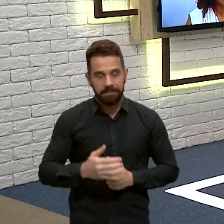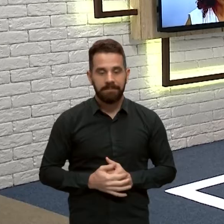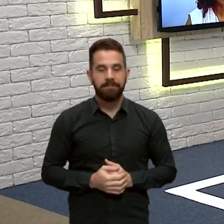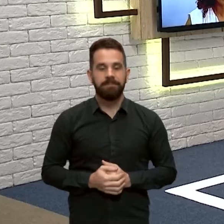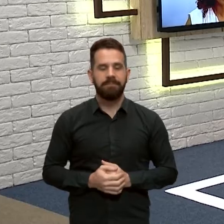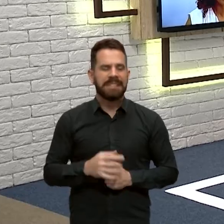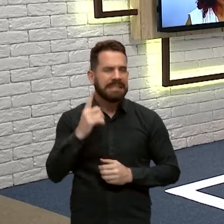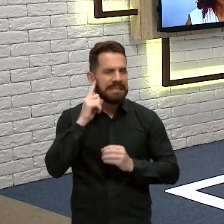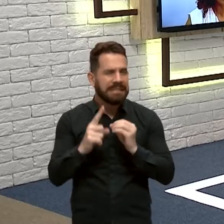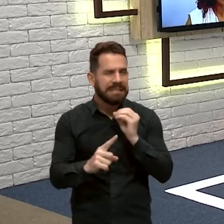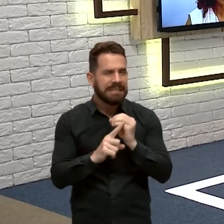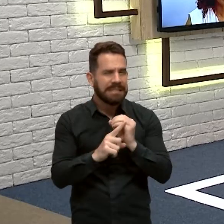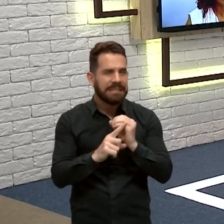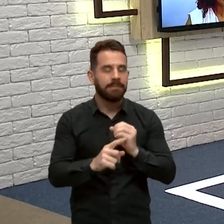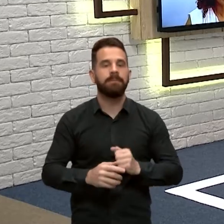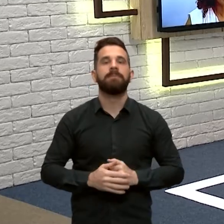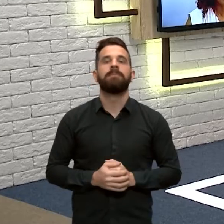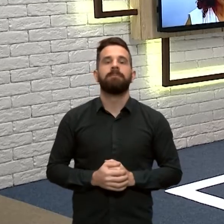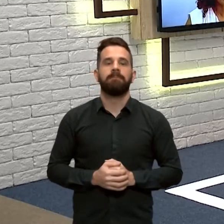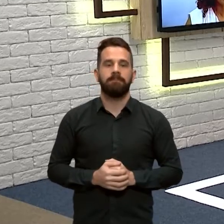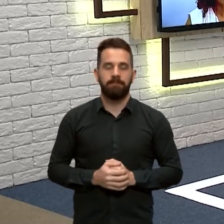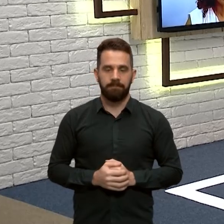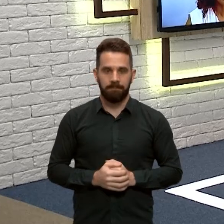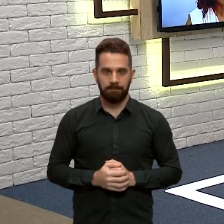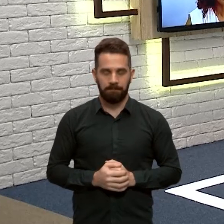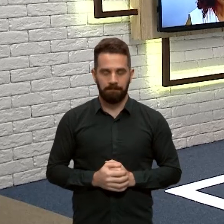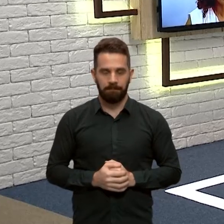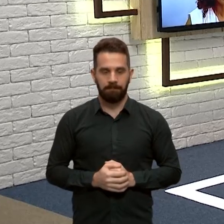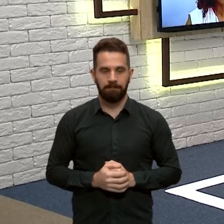O áudio está desligado, Pauliane.